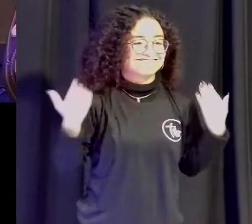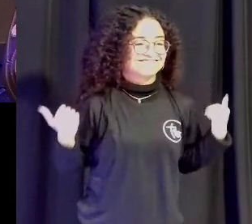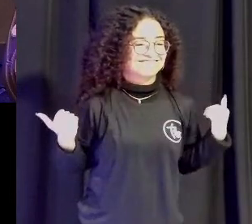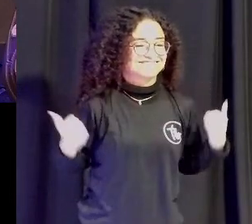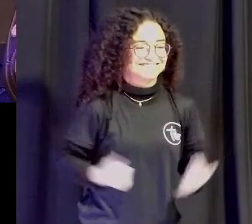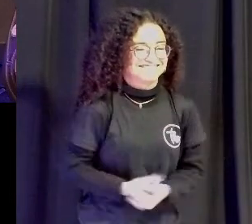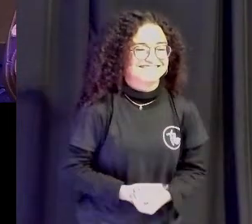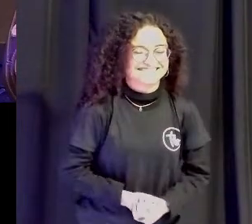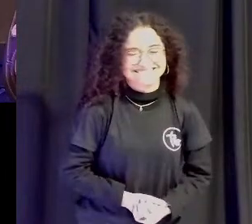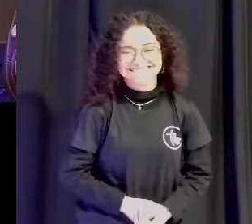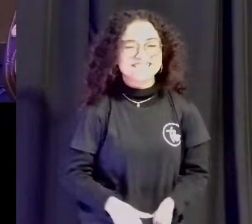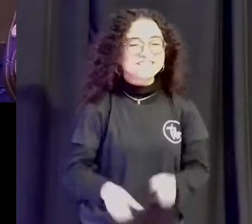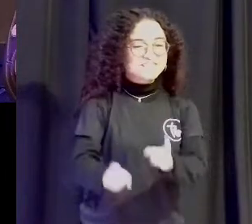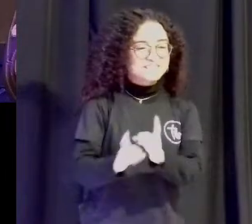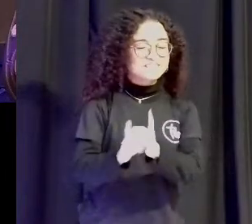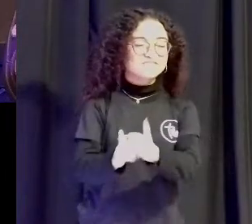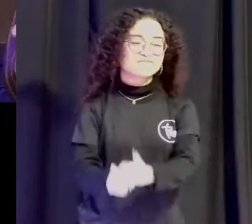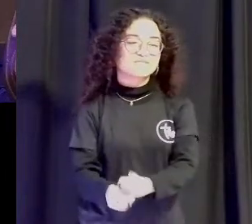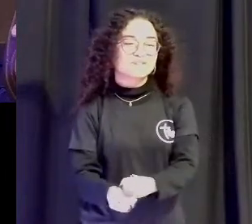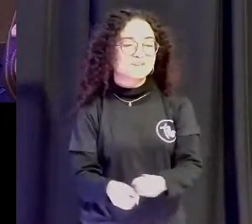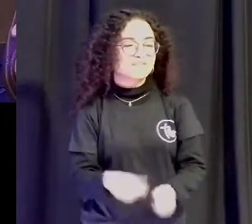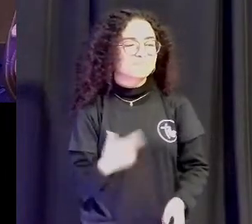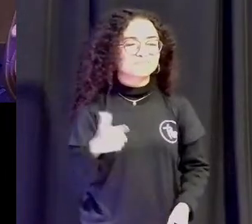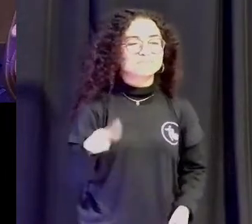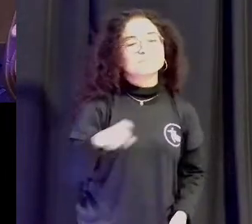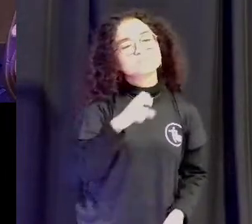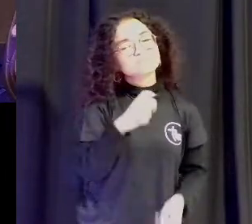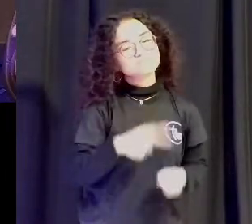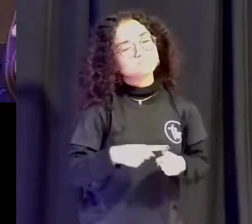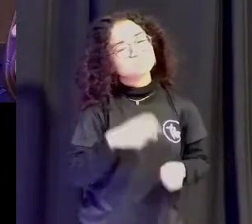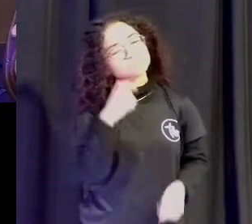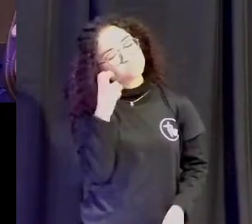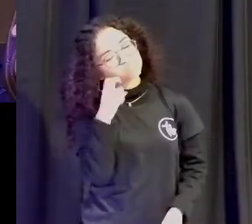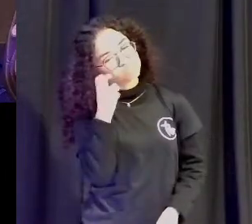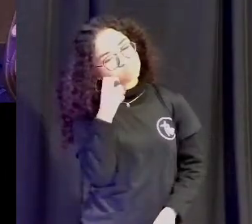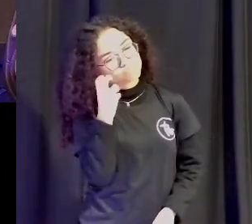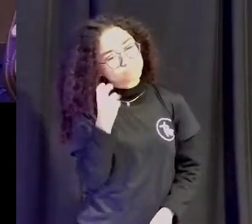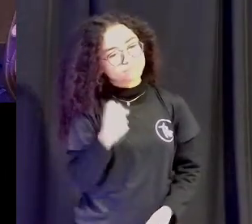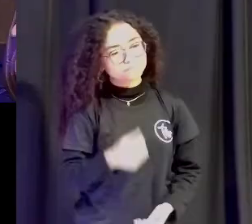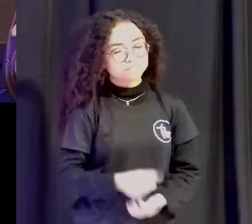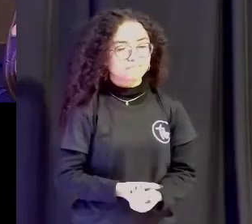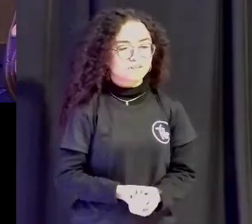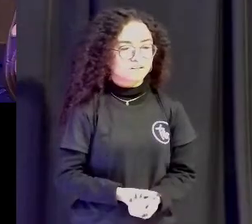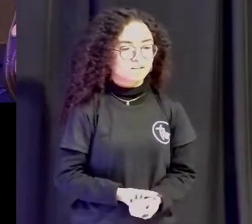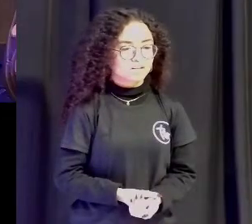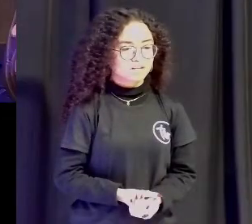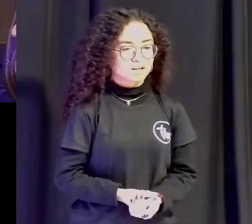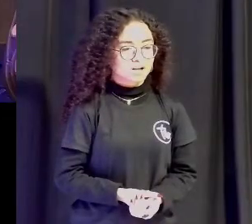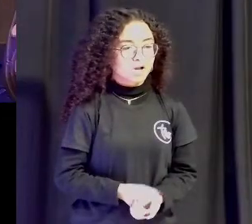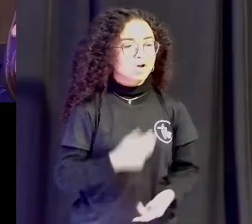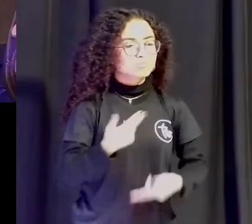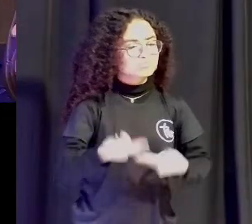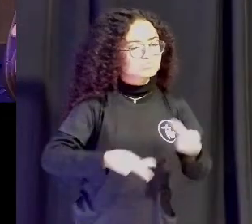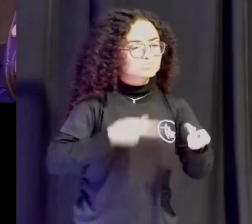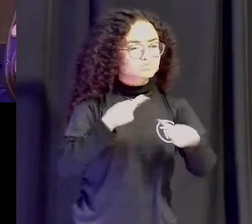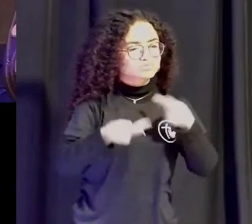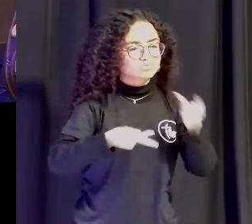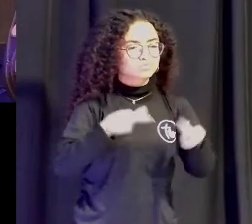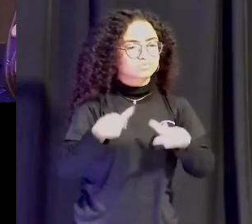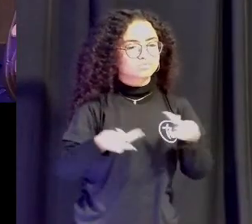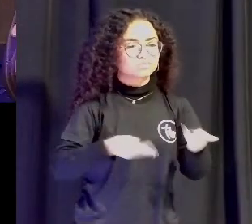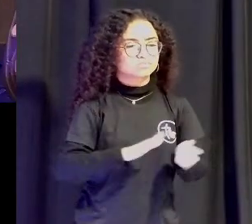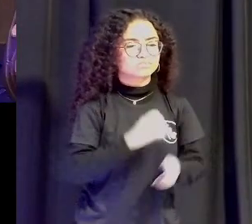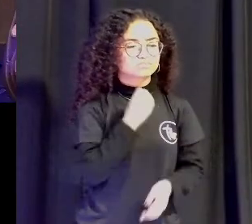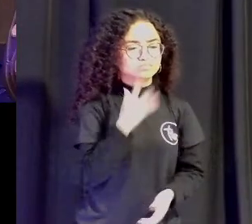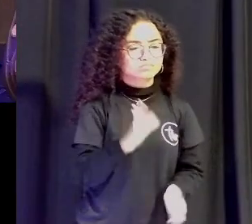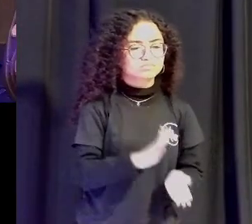Discípulos de Jesus não têm do que se envergonhar. Discípulos de Jesus manejam bem a palavra da verdade.